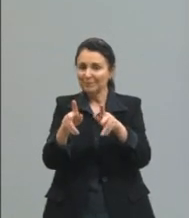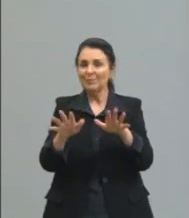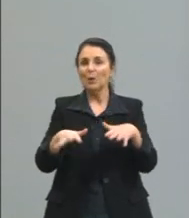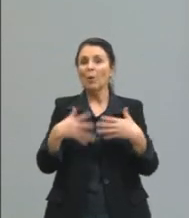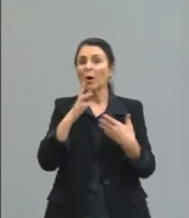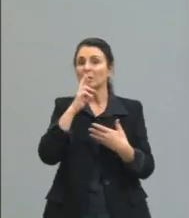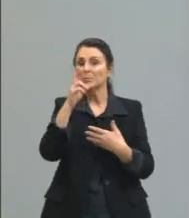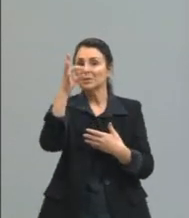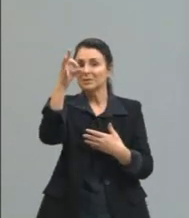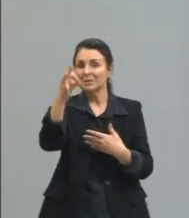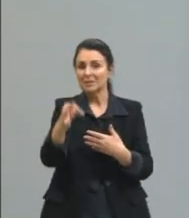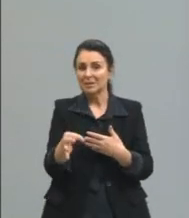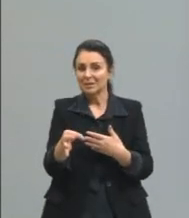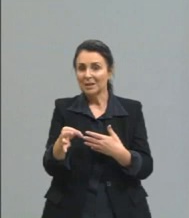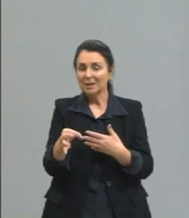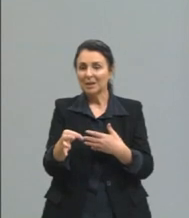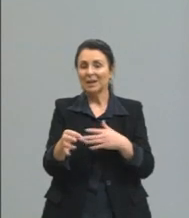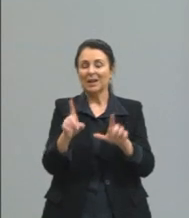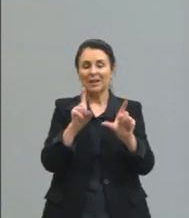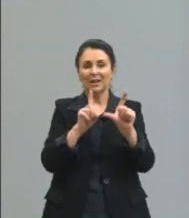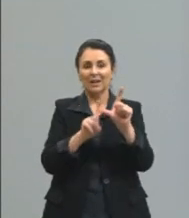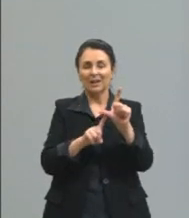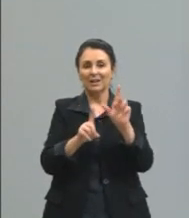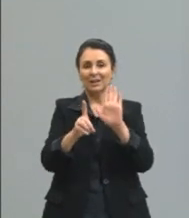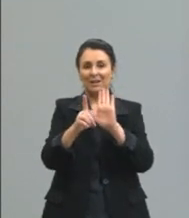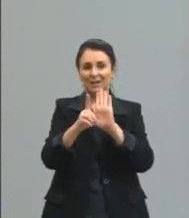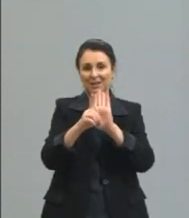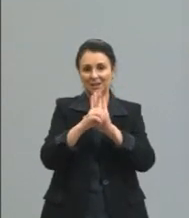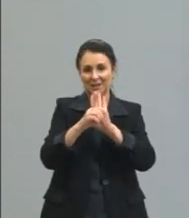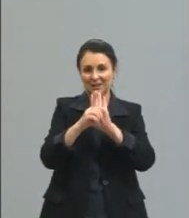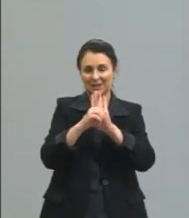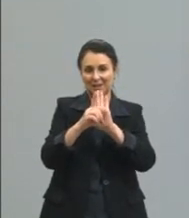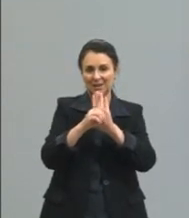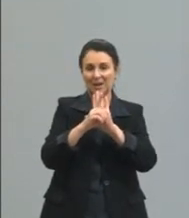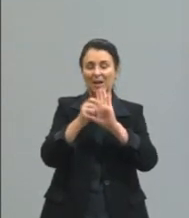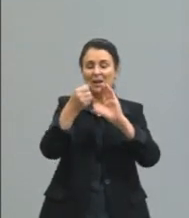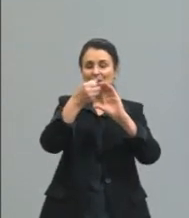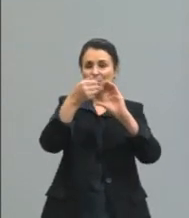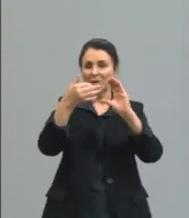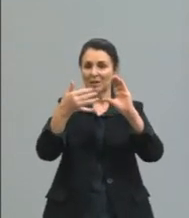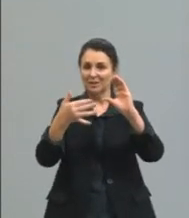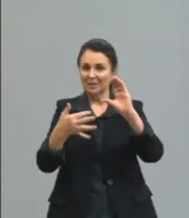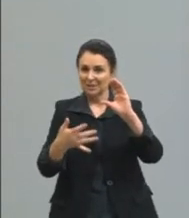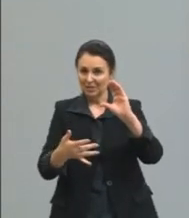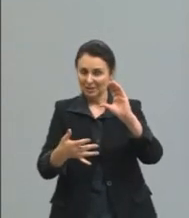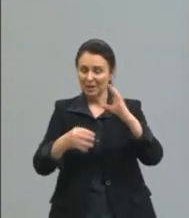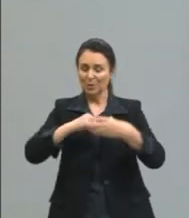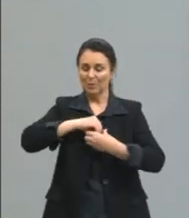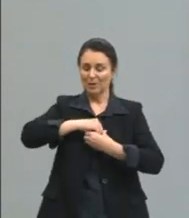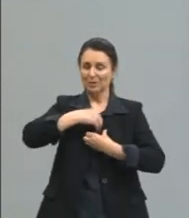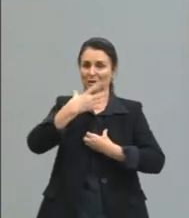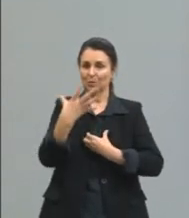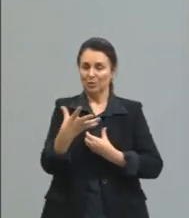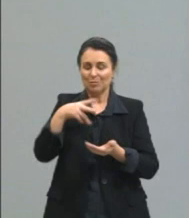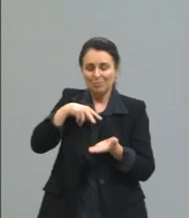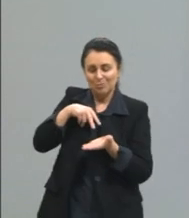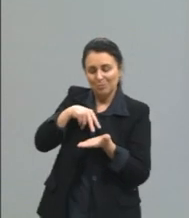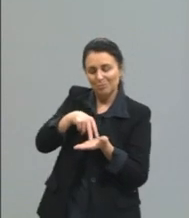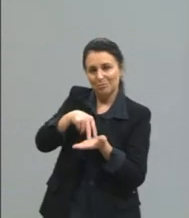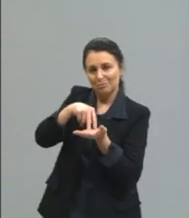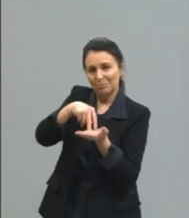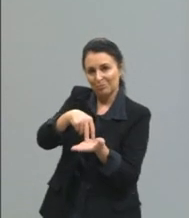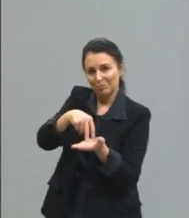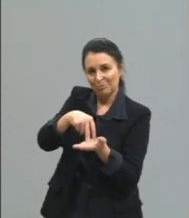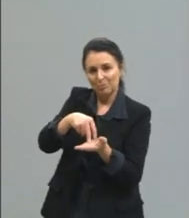Nossa resposta, então, é a alternativa B, a revolta da vacina, caracterizou-se por ser uma atitude de resistência